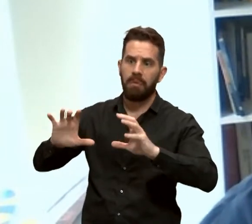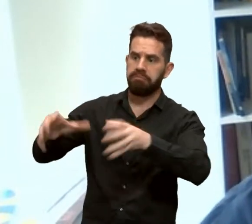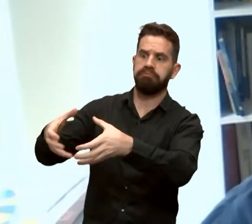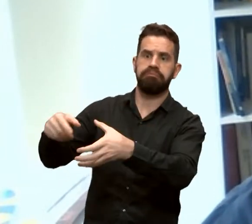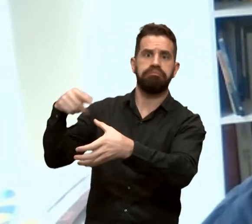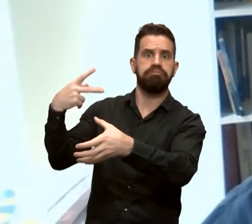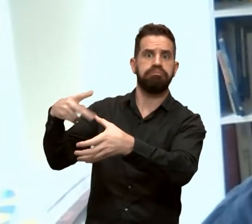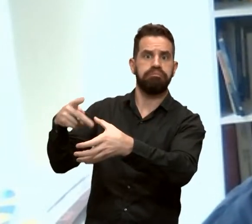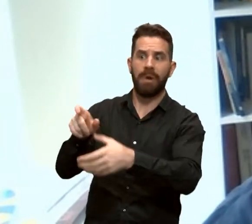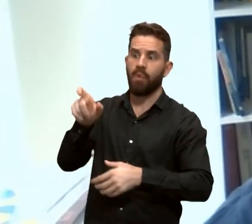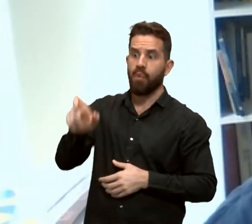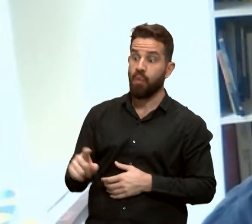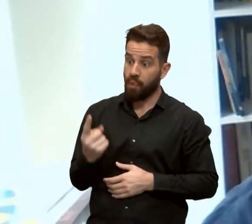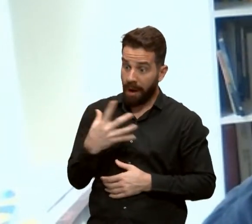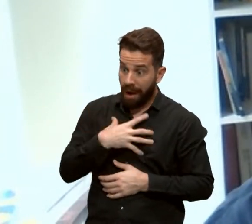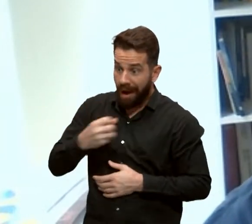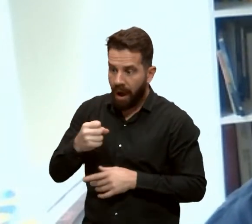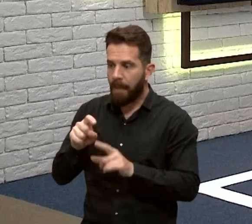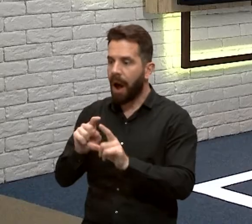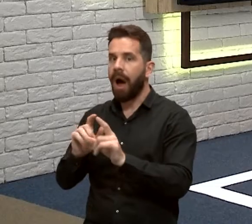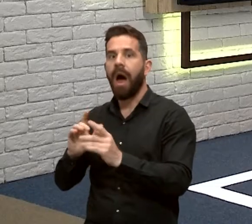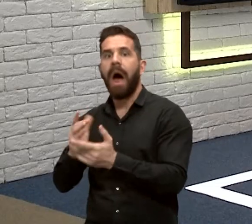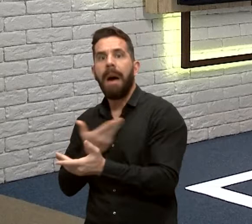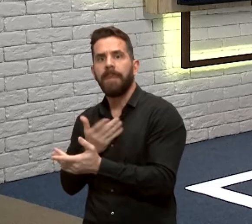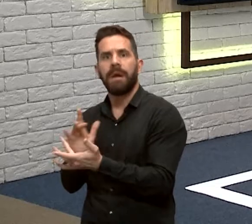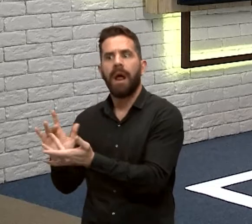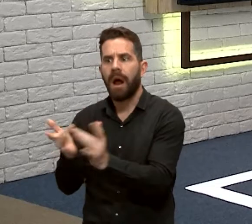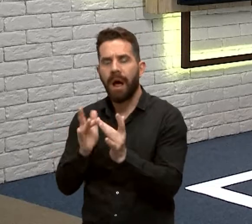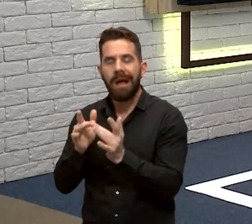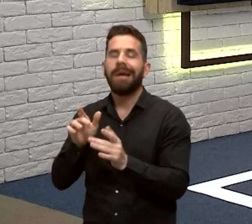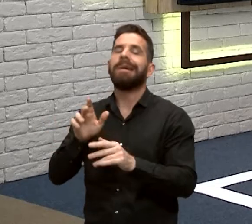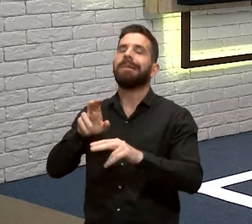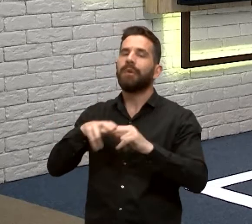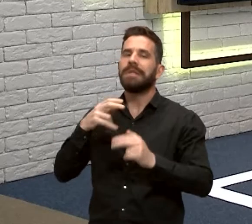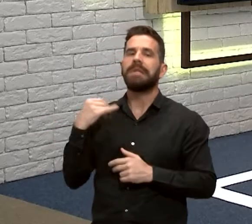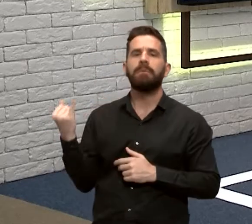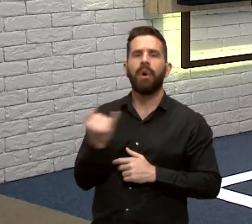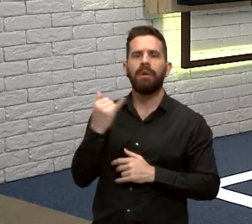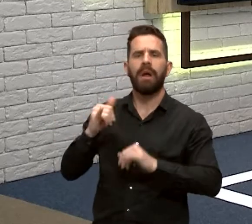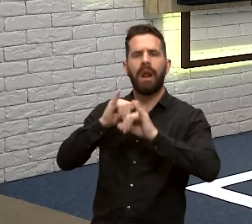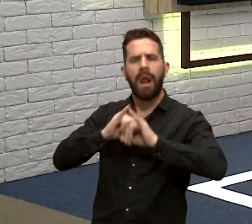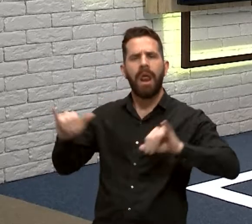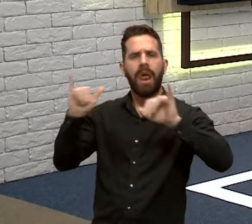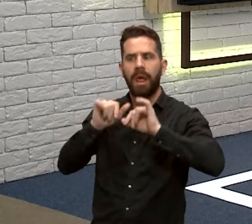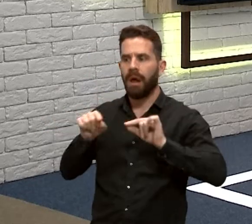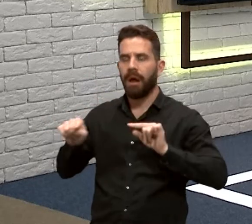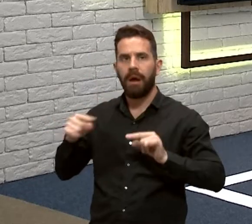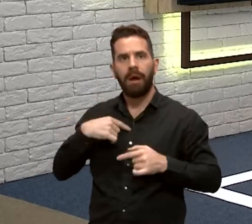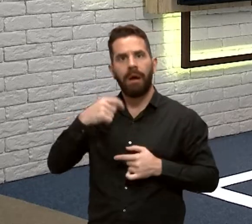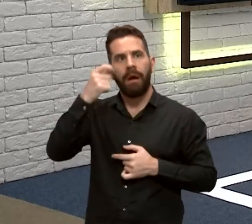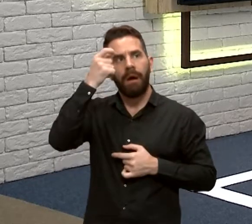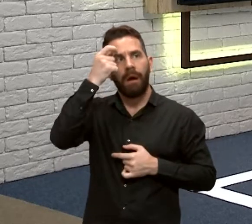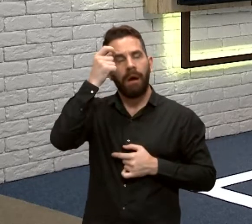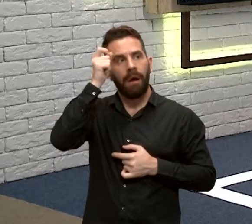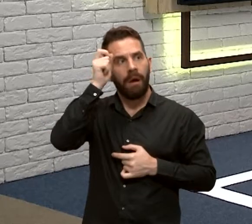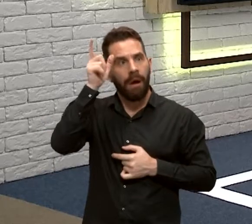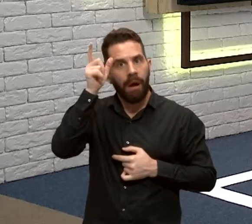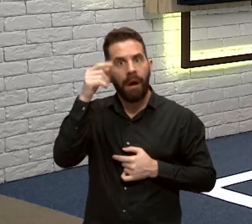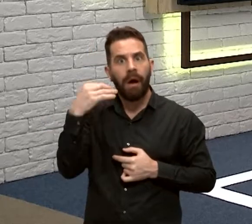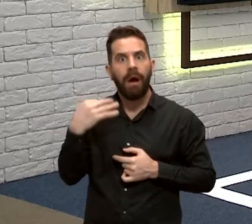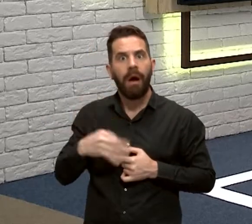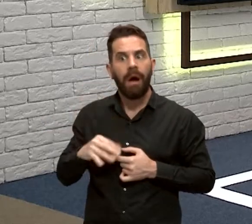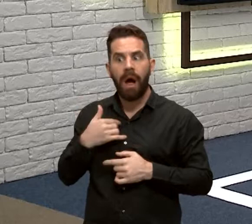Por isso eu acho que é importante, né, discutir e falar sobre o suicídio, porque